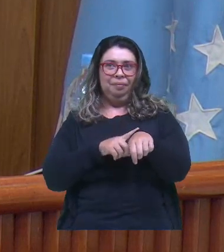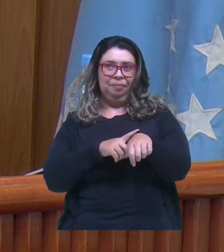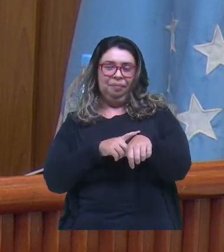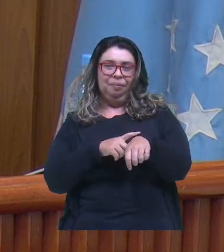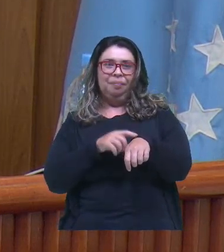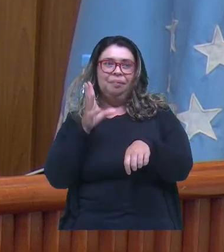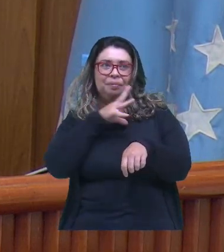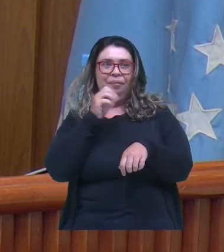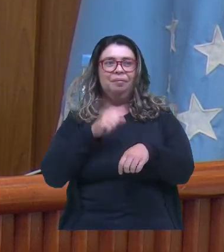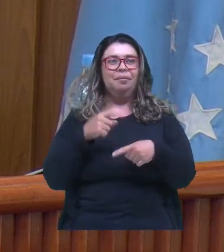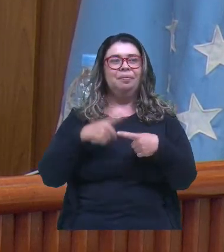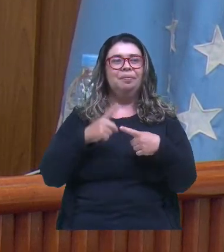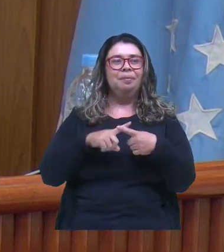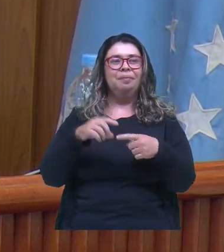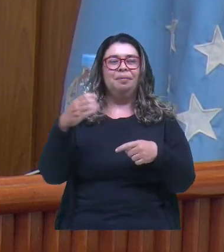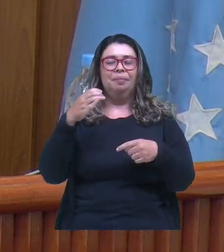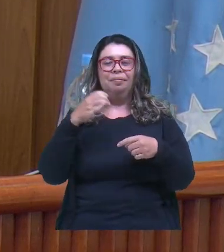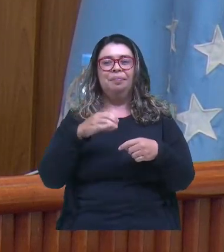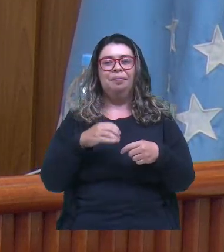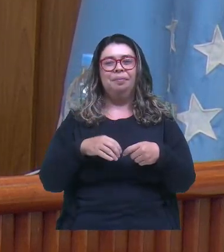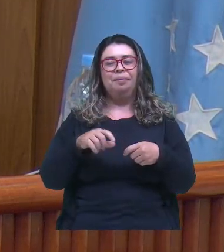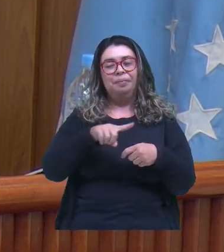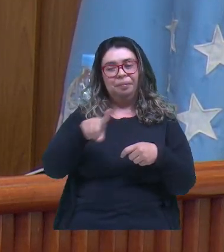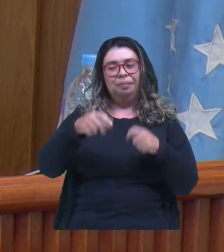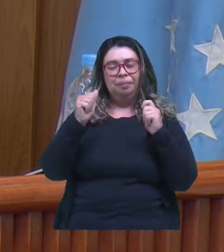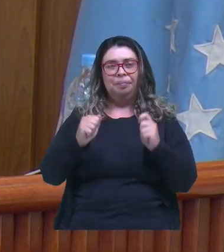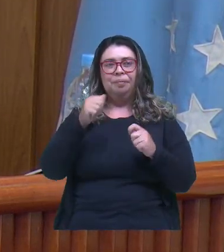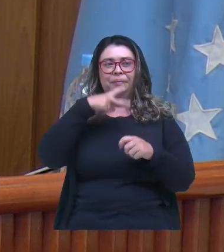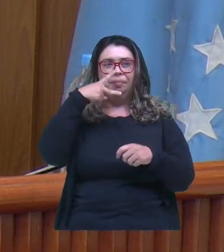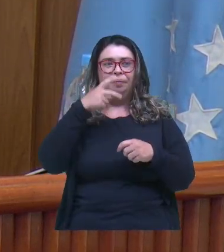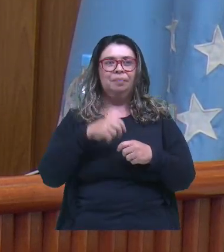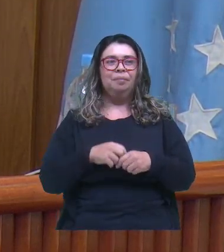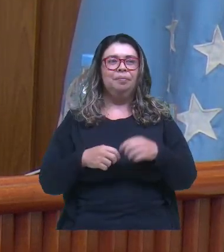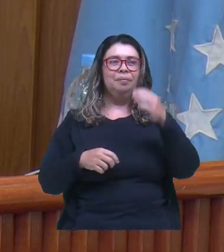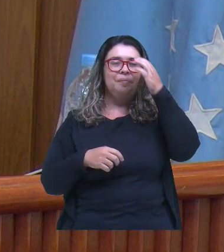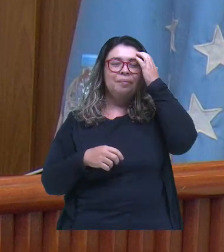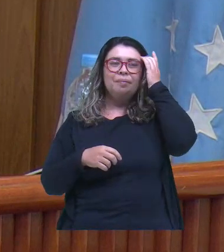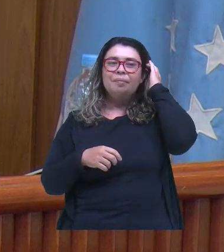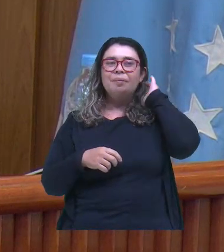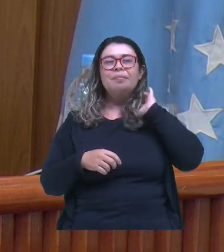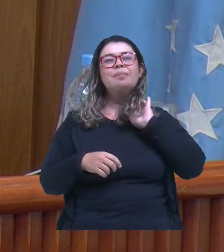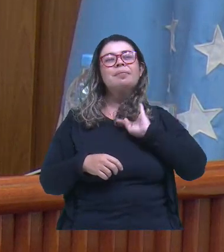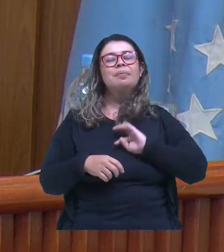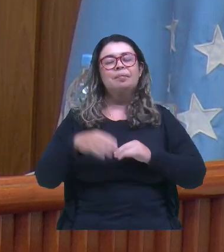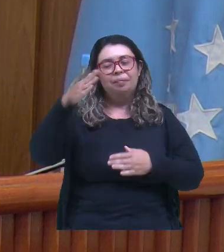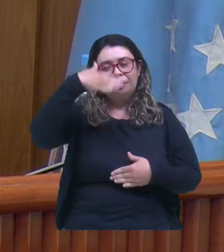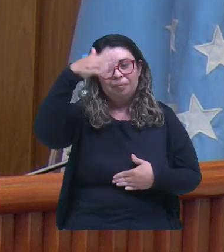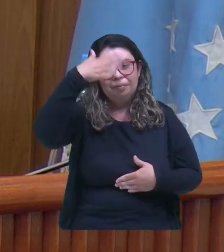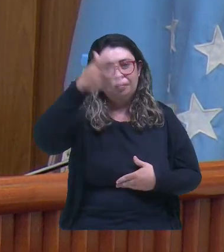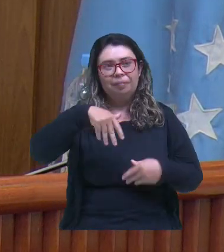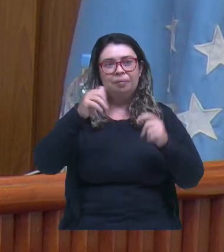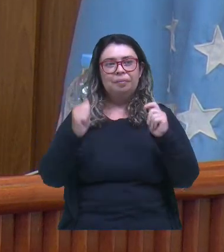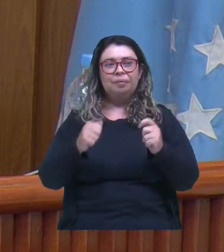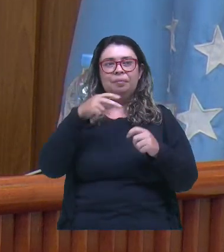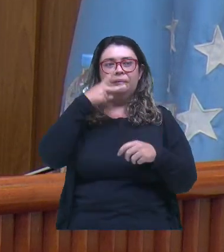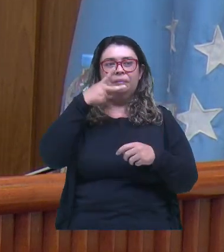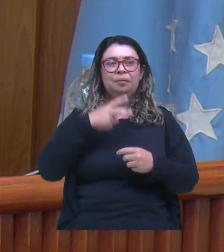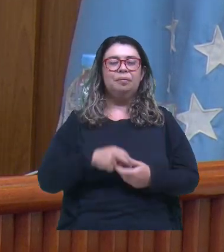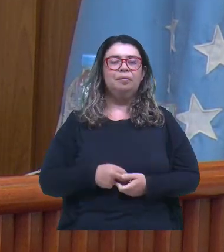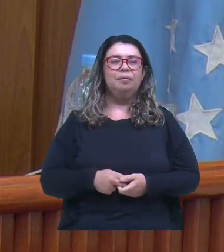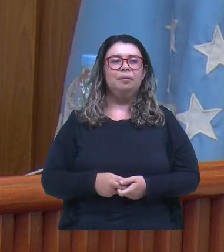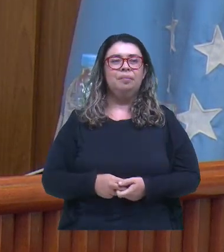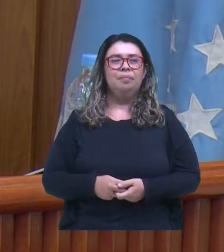É porque eles queriam dar mais espaço para vocês. E foi liberada a palavra para os homenageados. Alguns